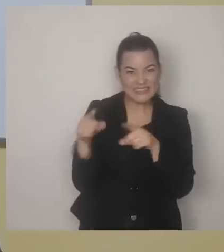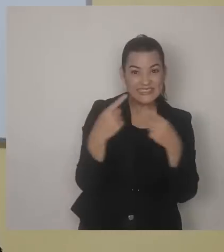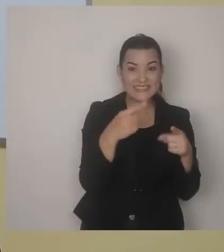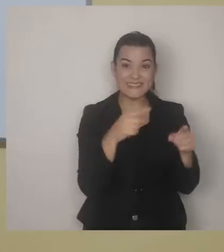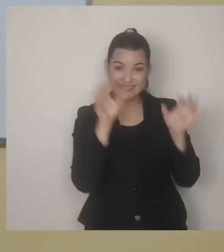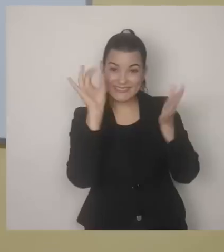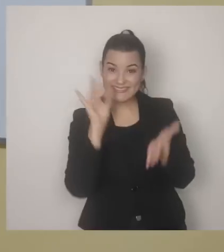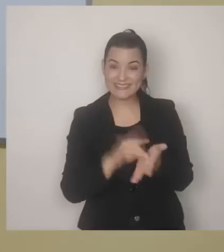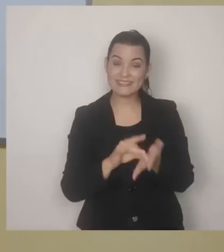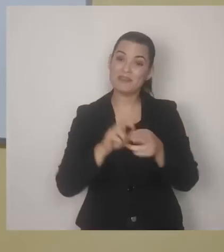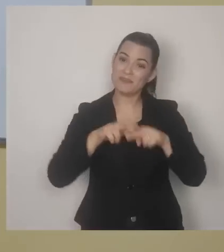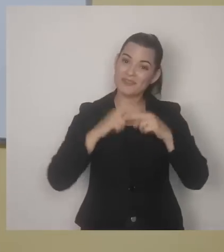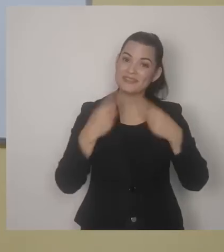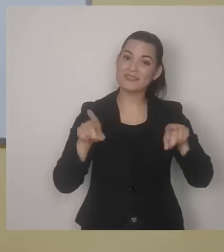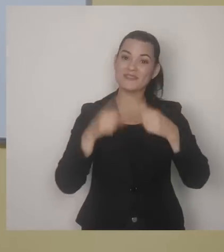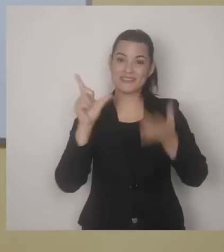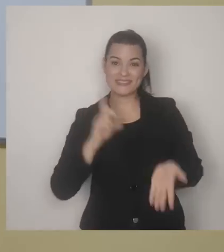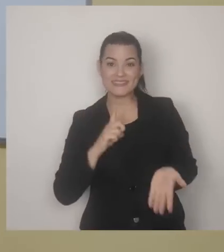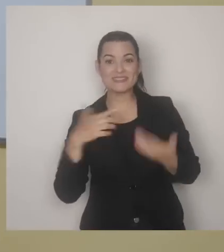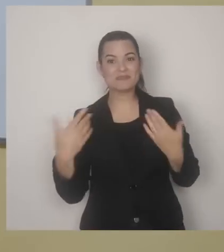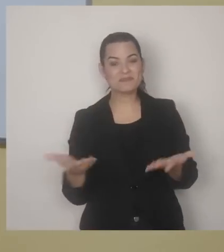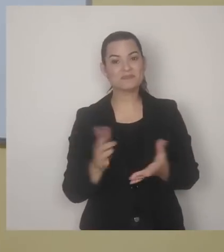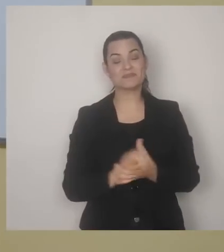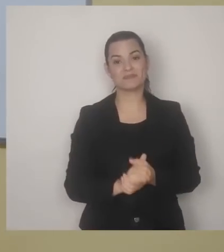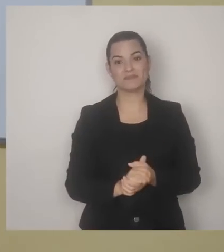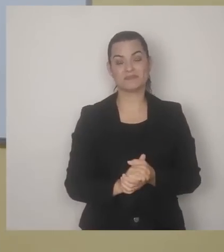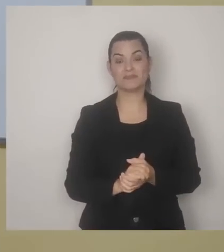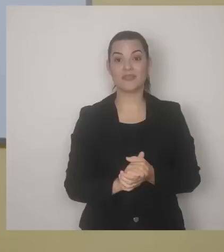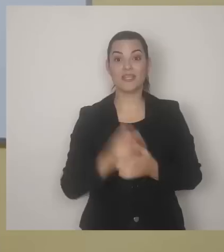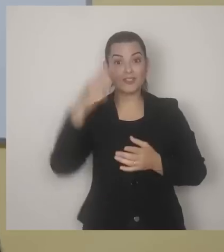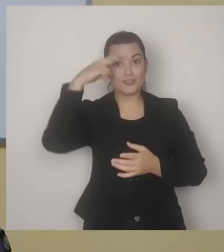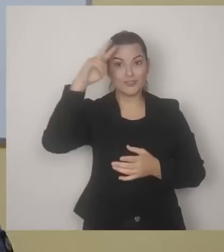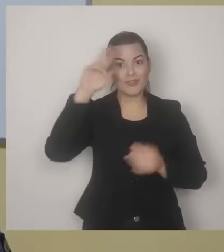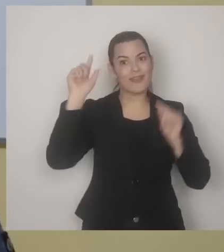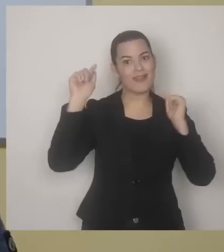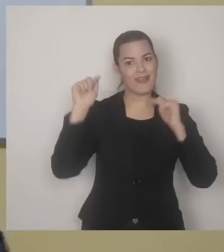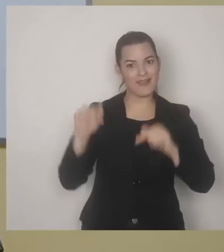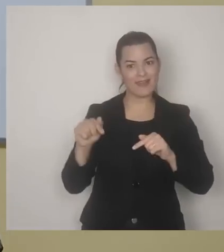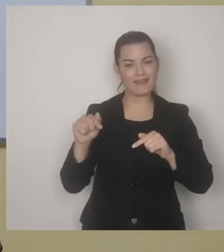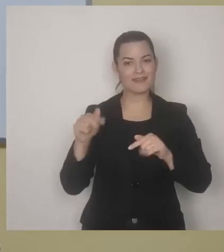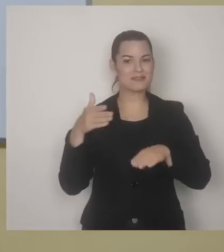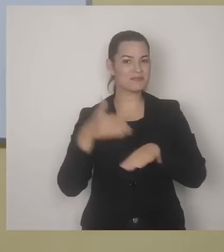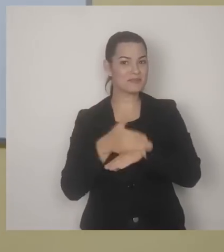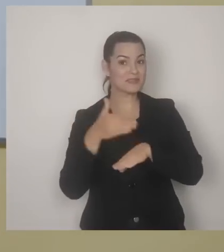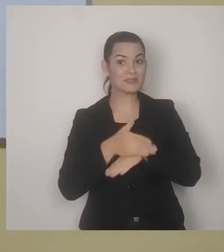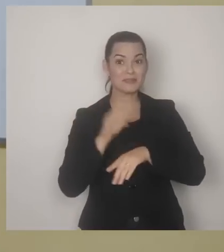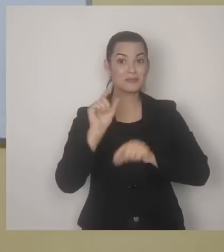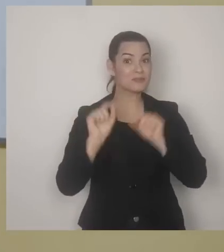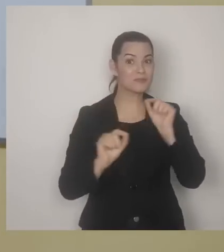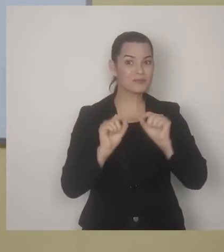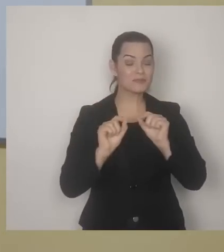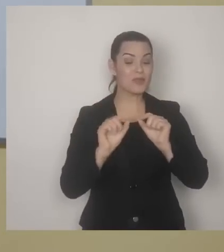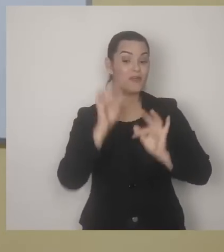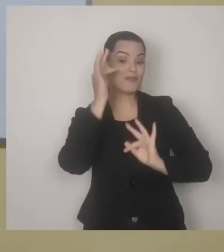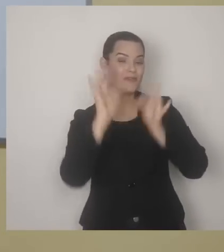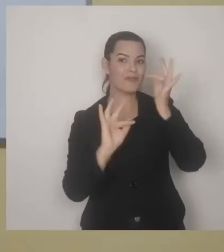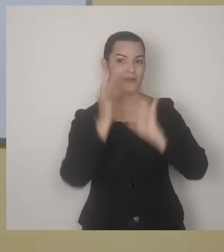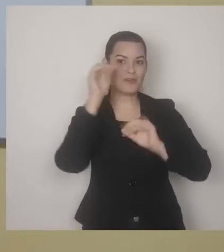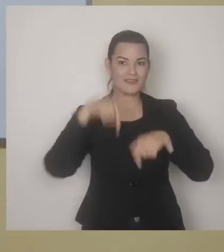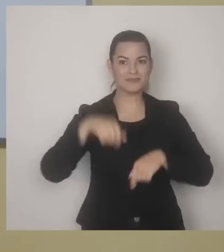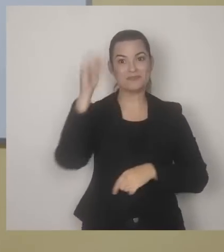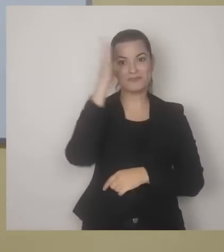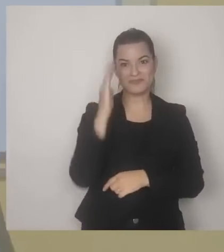verdade? Para isso que serve a trilha sonora. Bom, essa história, ela faz parte do